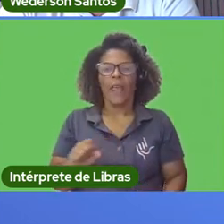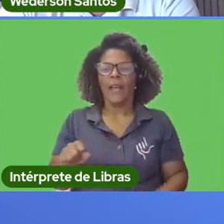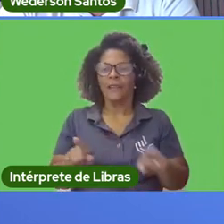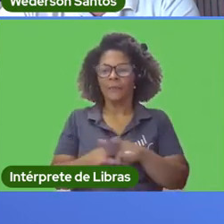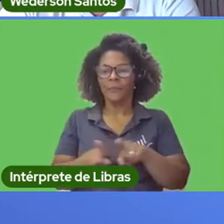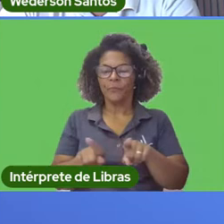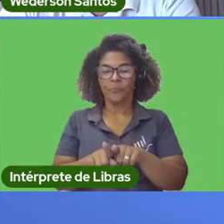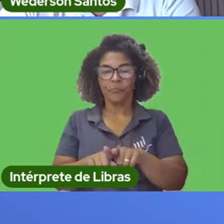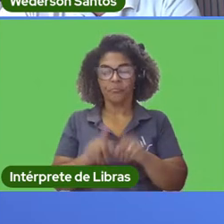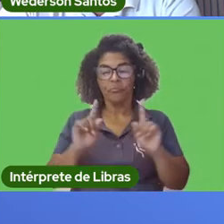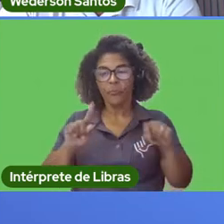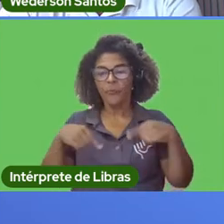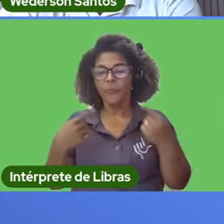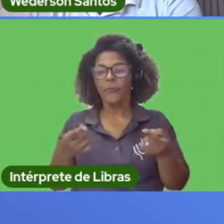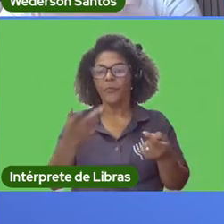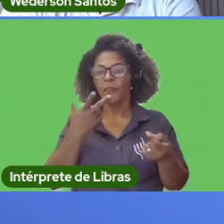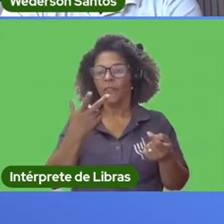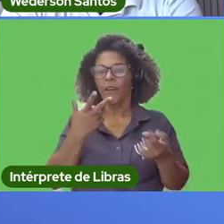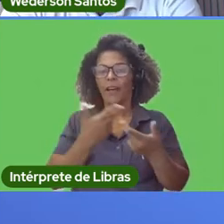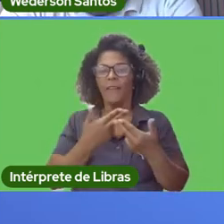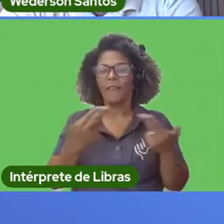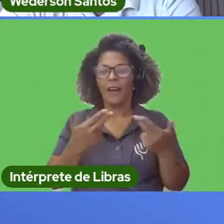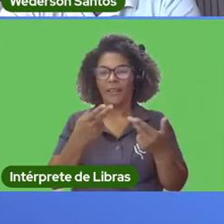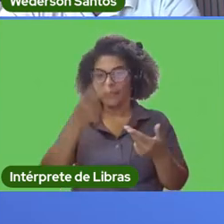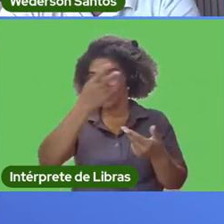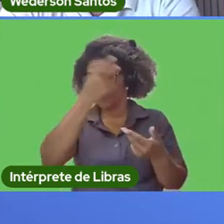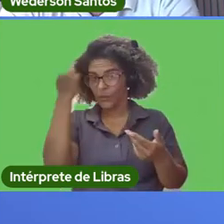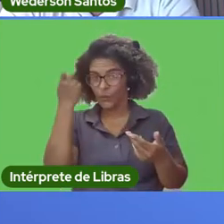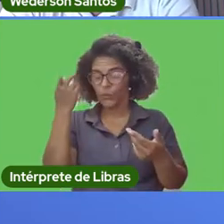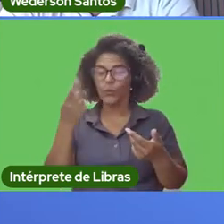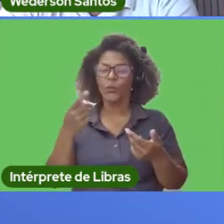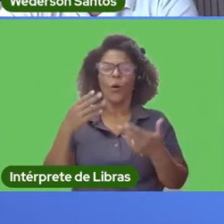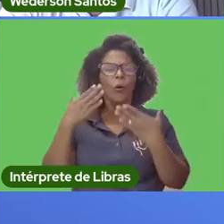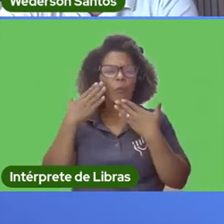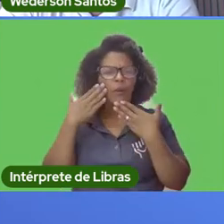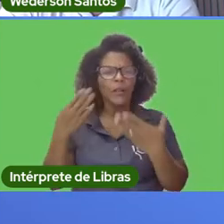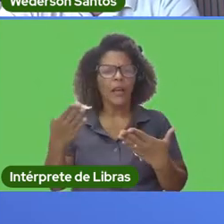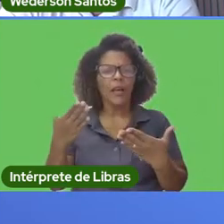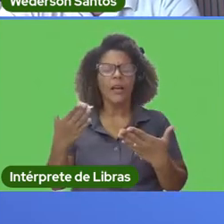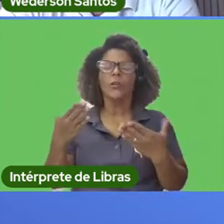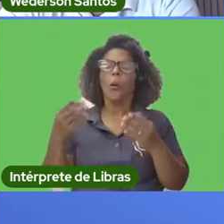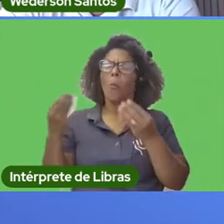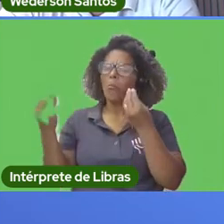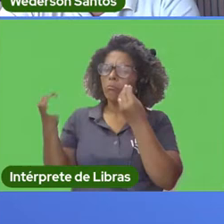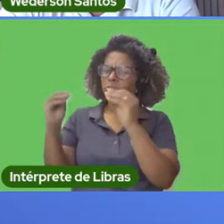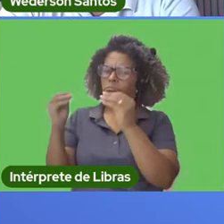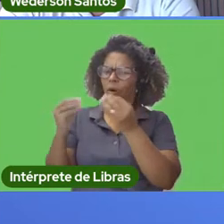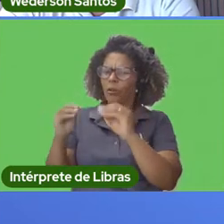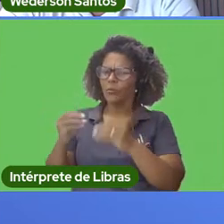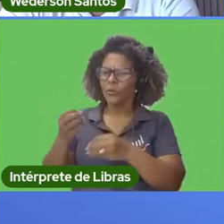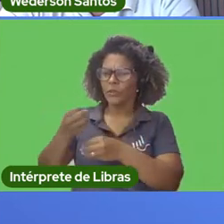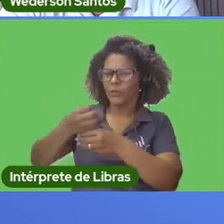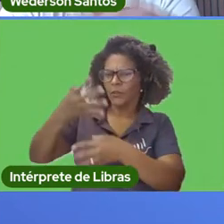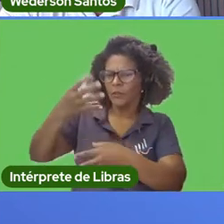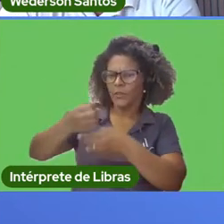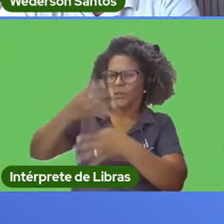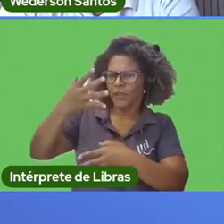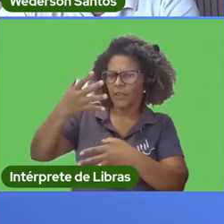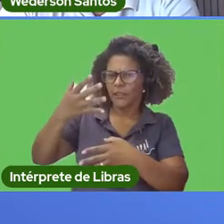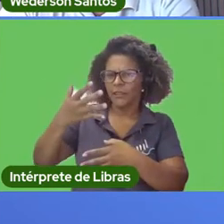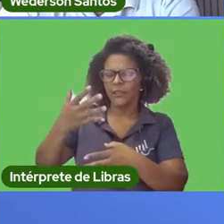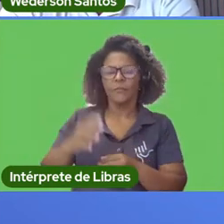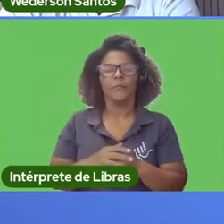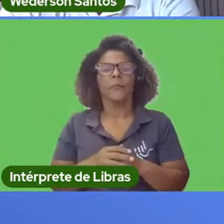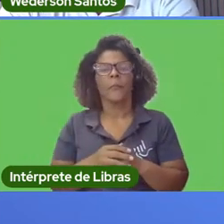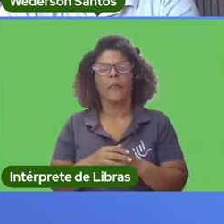Depois a gente vai poder passar as mais pessoas que estão aqui acompanhando. Obrigado a todos vocês. Deixem aqui as suas mensagens. Mas eu queria, Nara, a gente estava